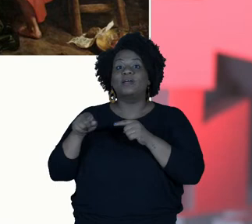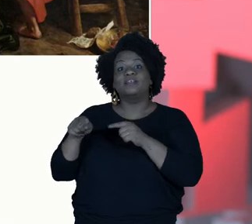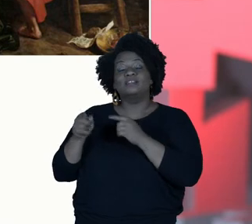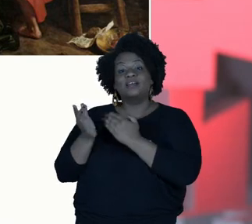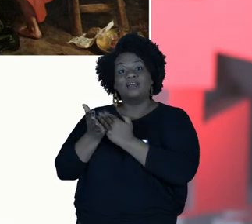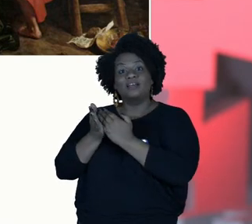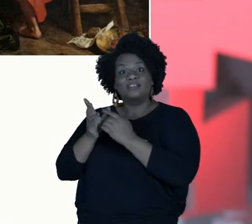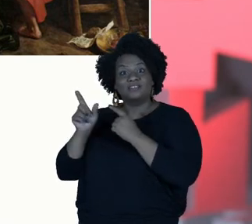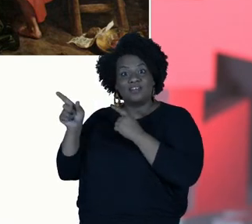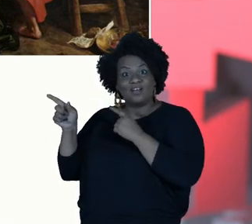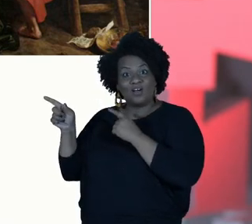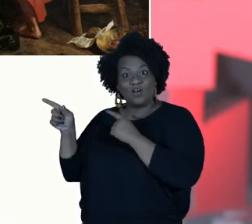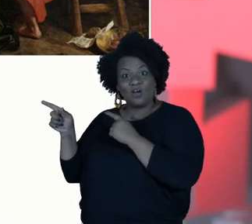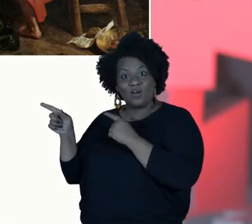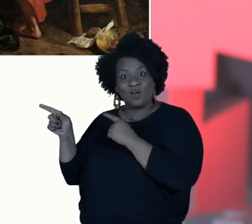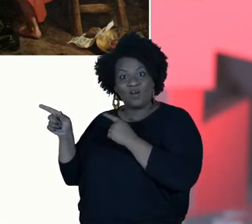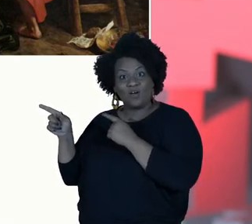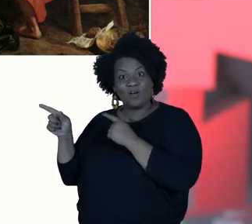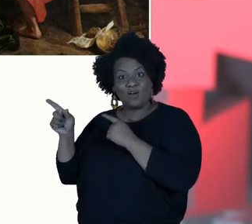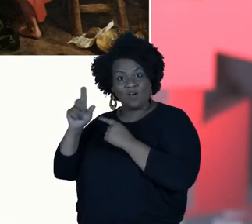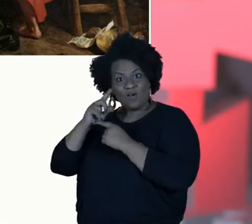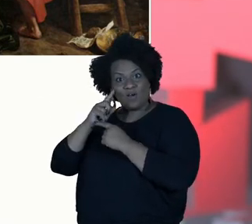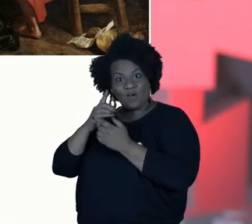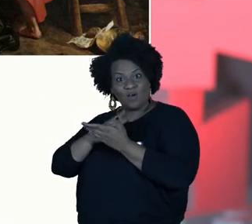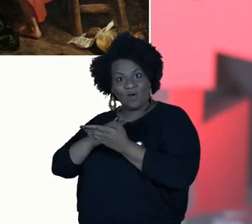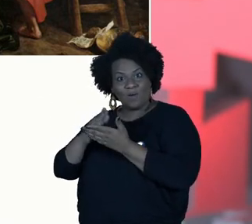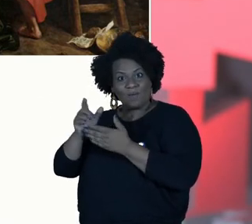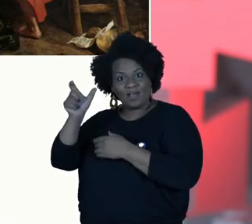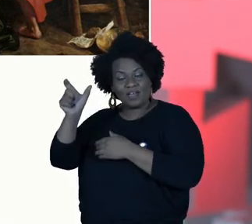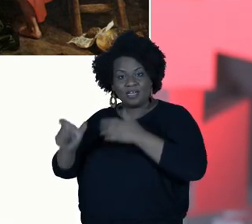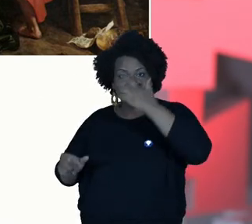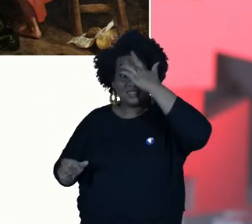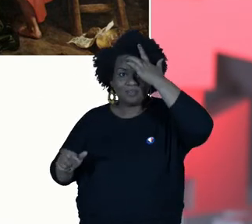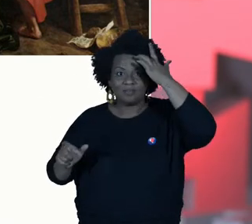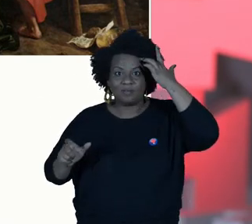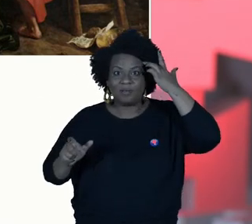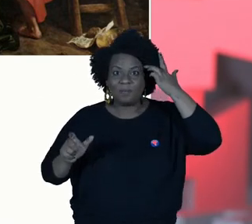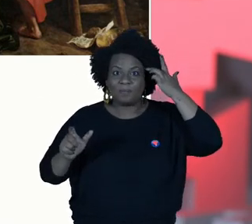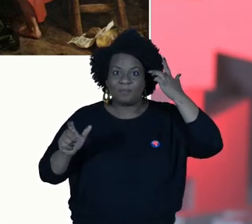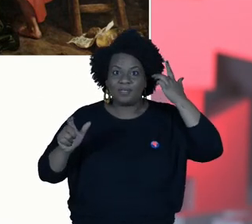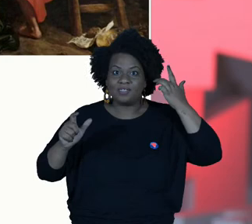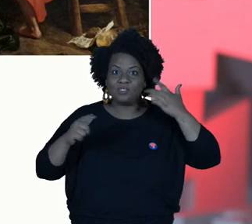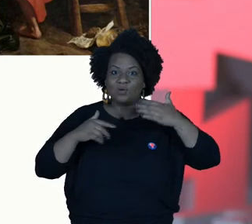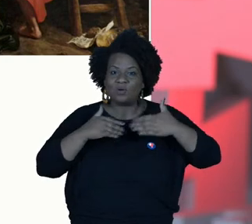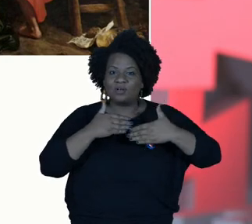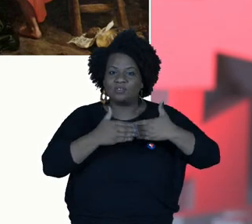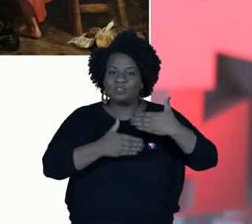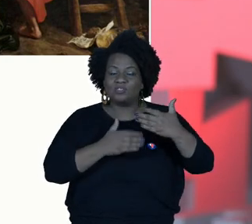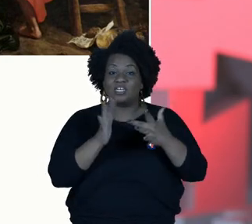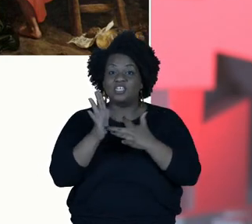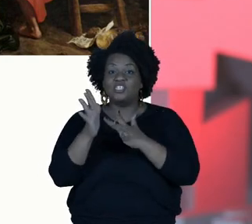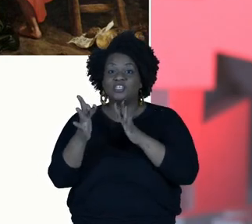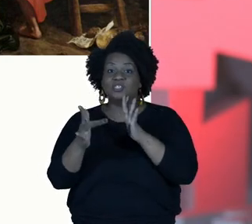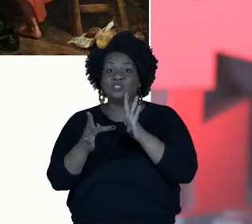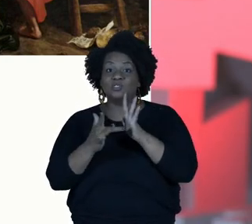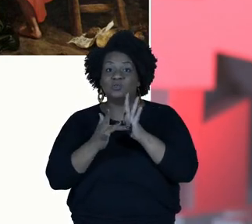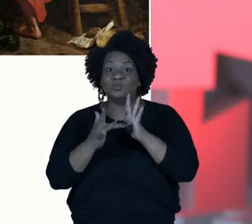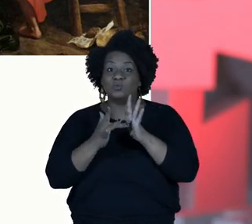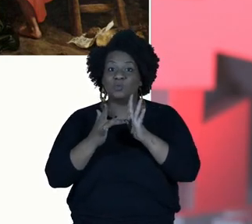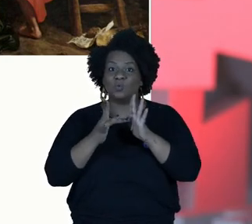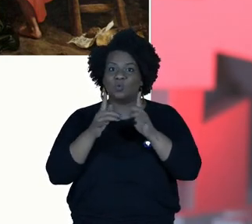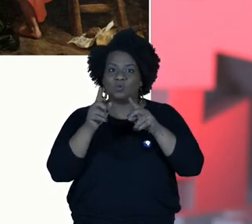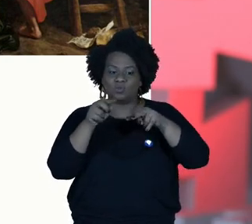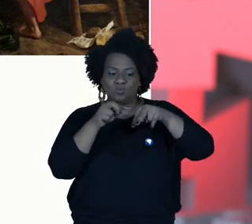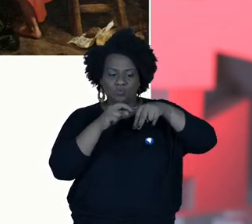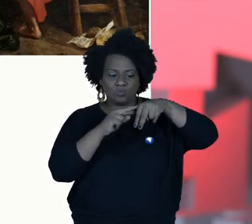ó, no cotovelo desse personagem, e vai descendo pelo braço de Jesus, pela perna, pelo